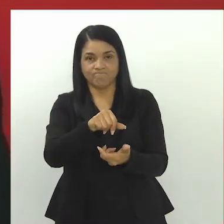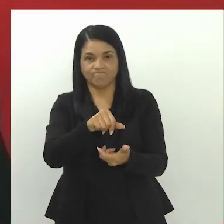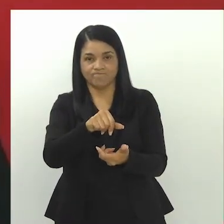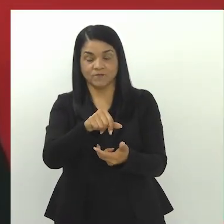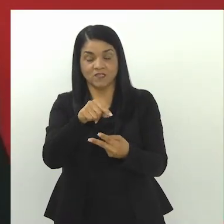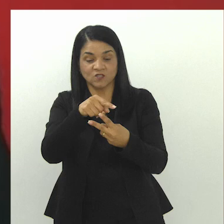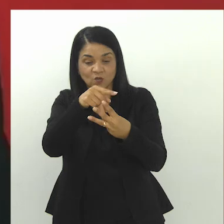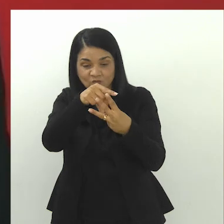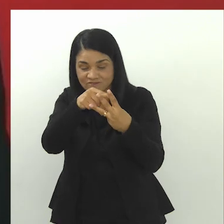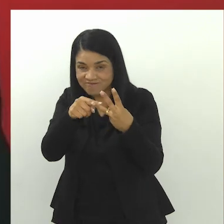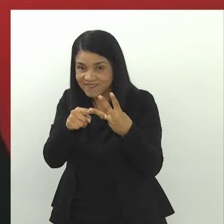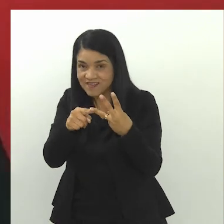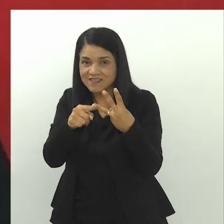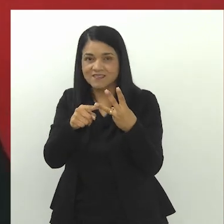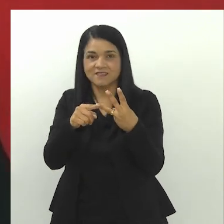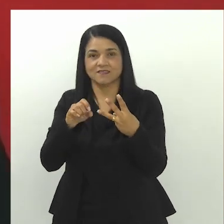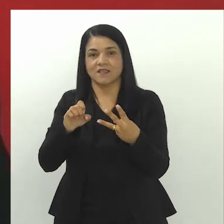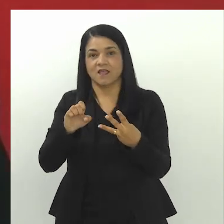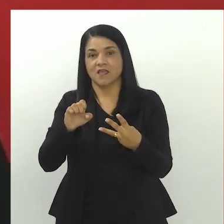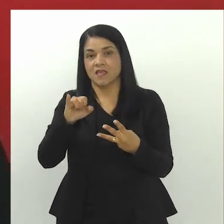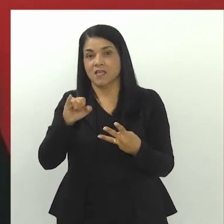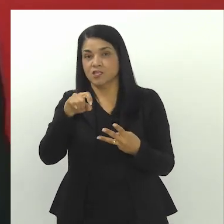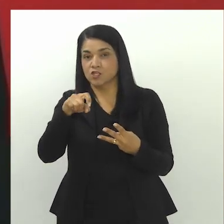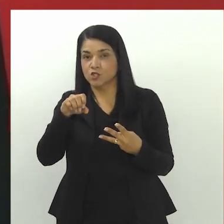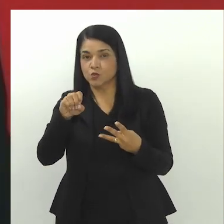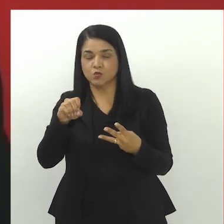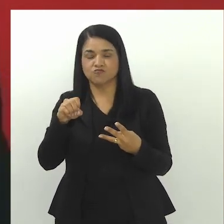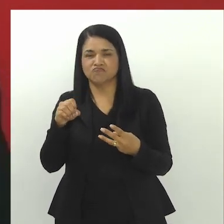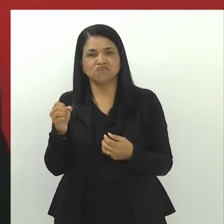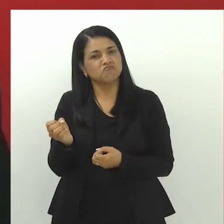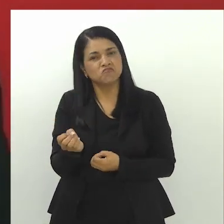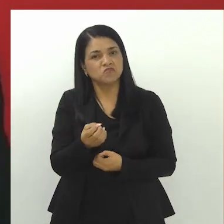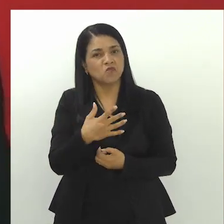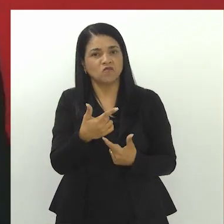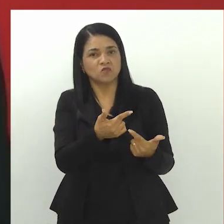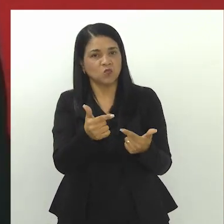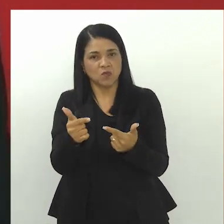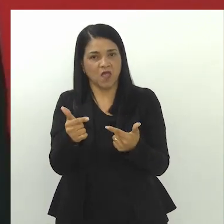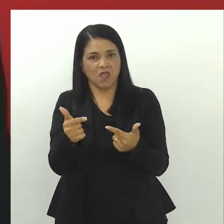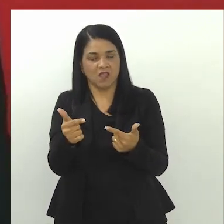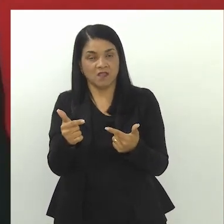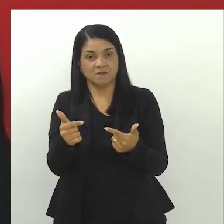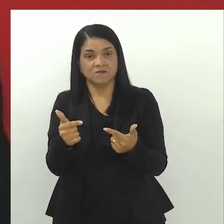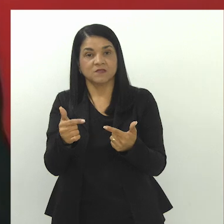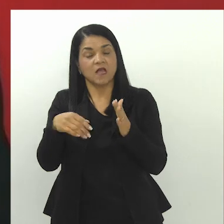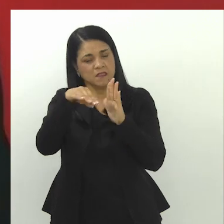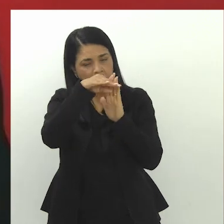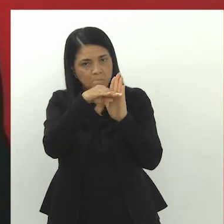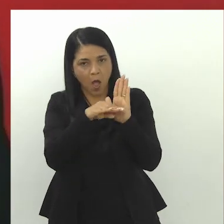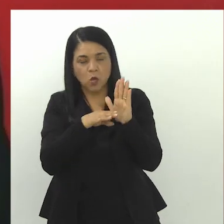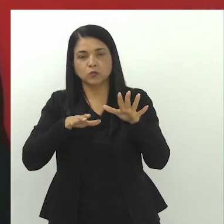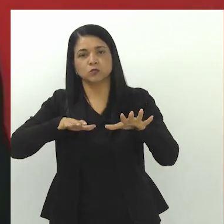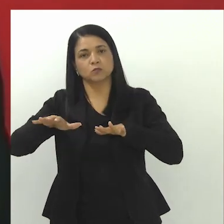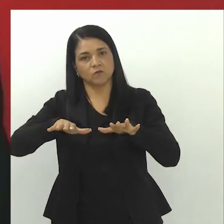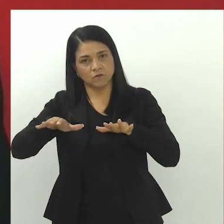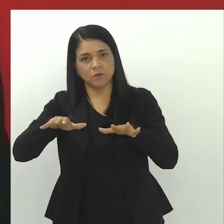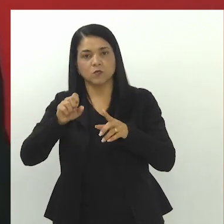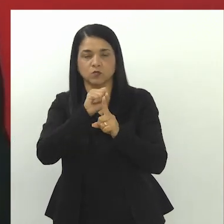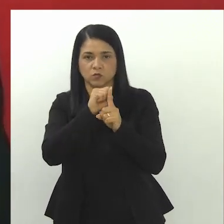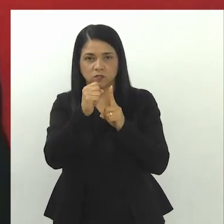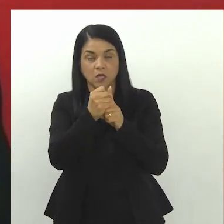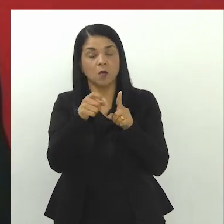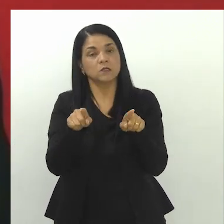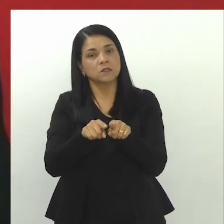entre as nações. Então, são 3 eixos que não tem grande novidade, elas estão na pauta dos